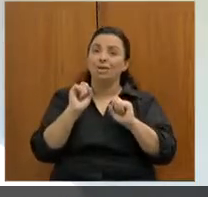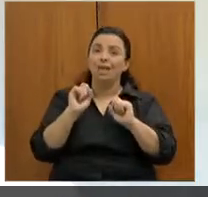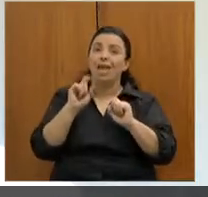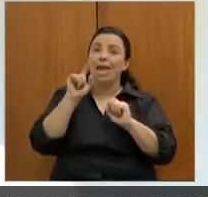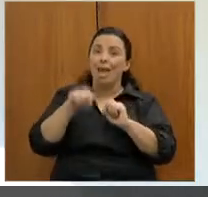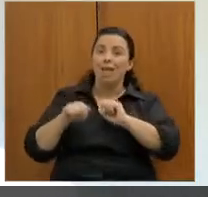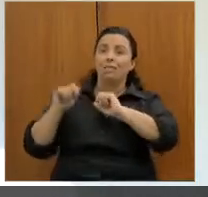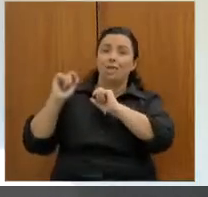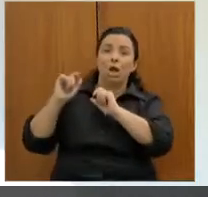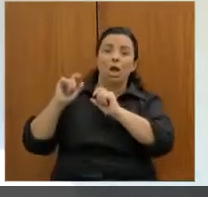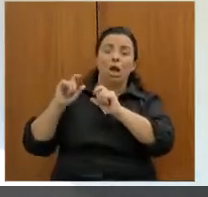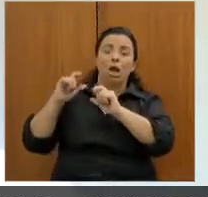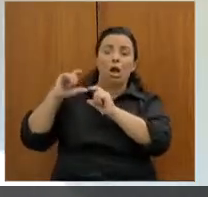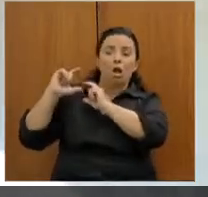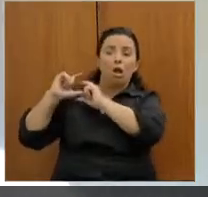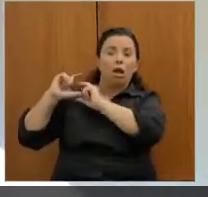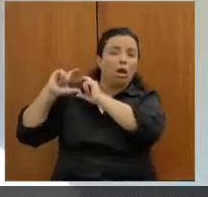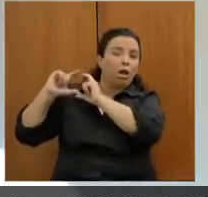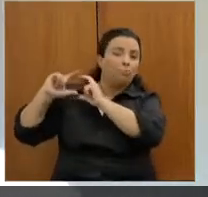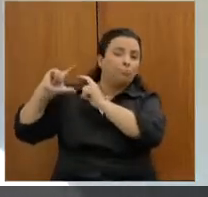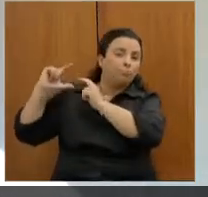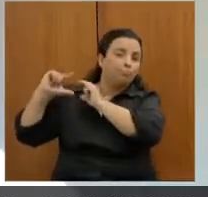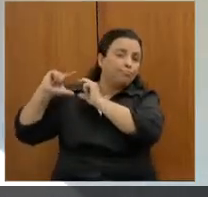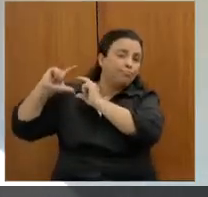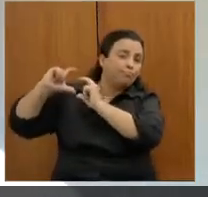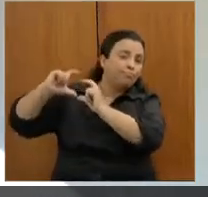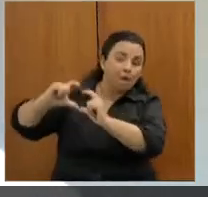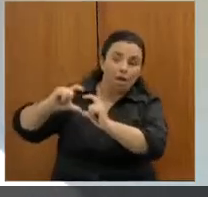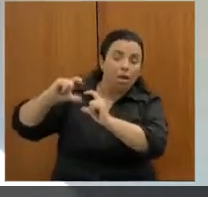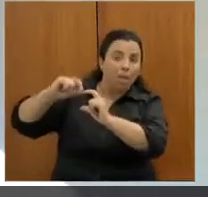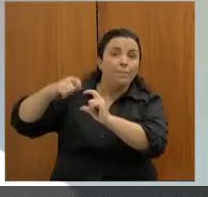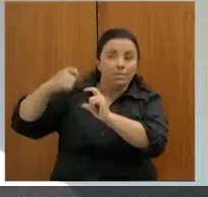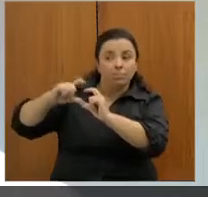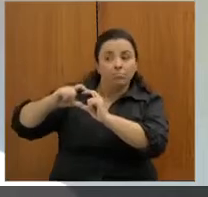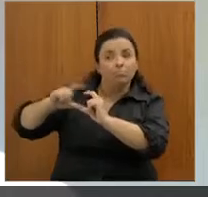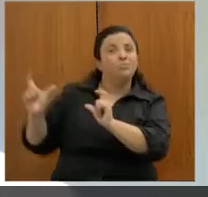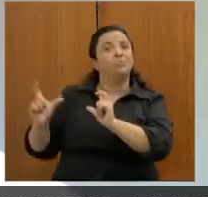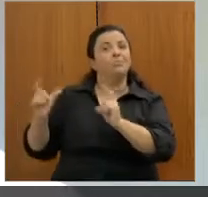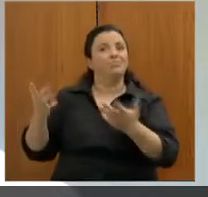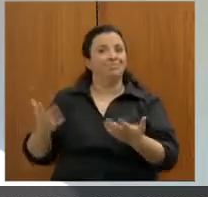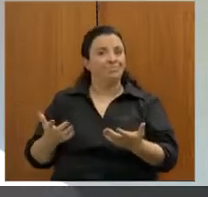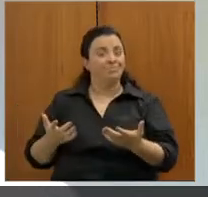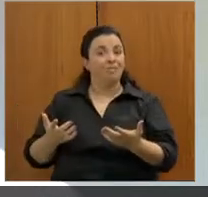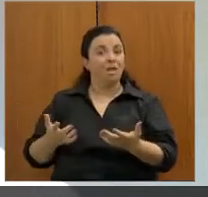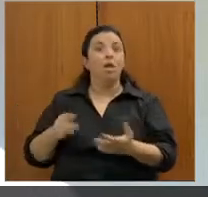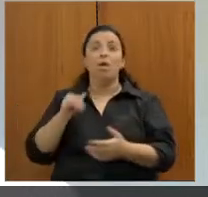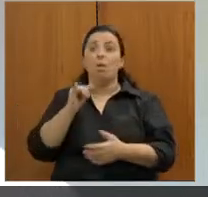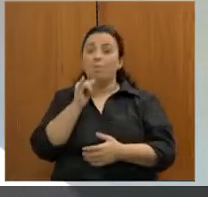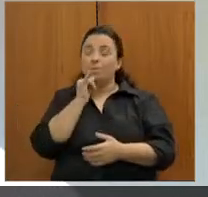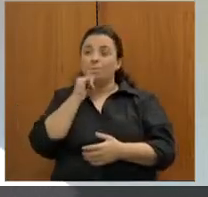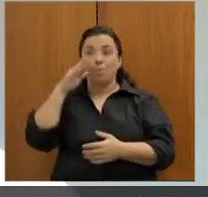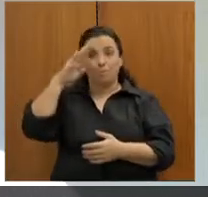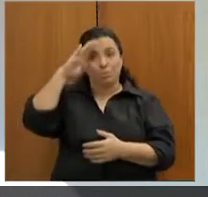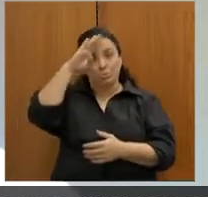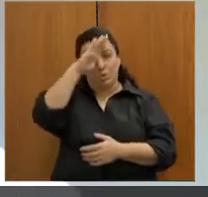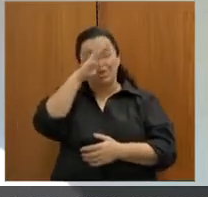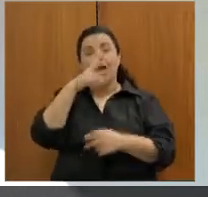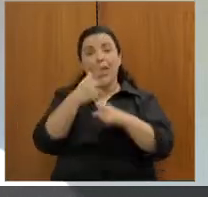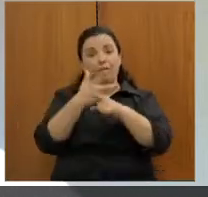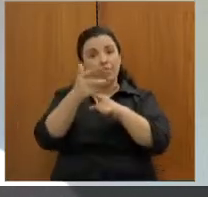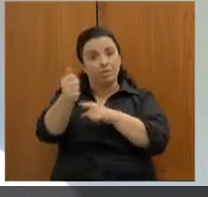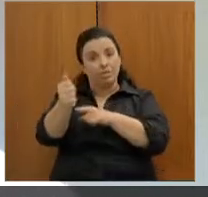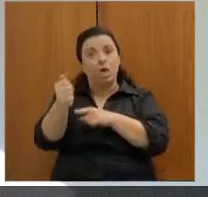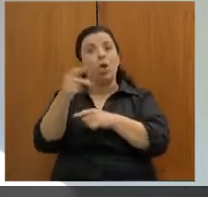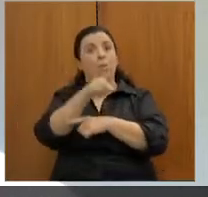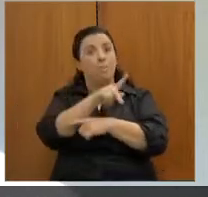que cresceu o número de usando é a chegada de bolsonaro as eleições como presidente e